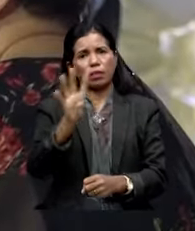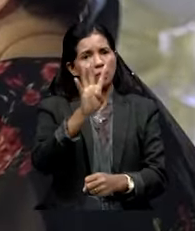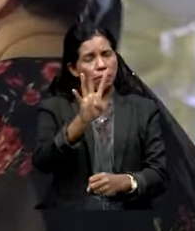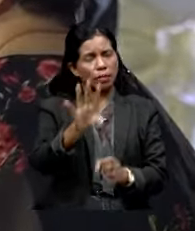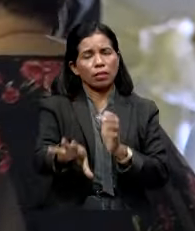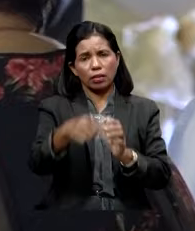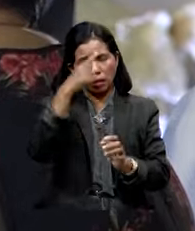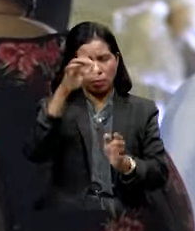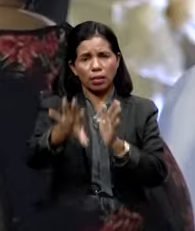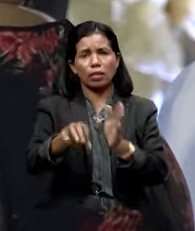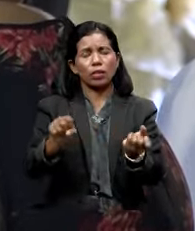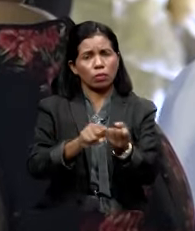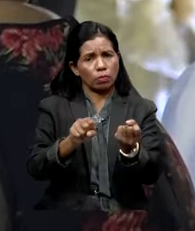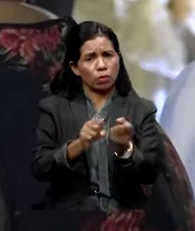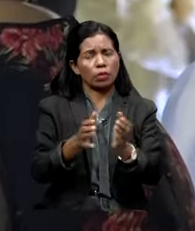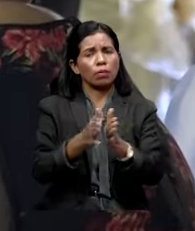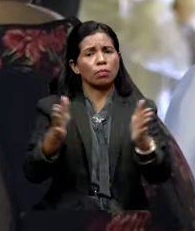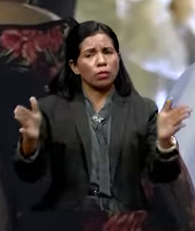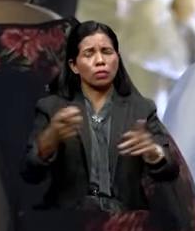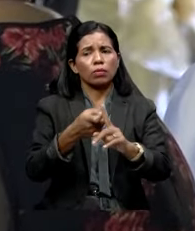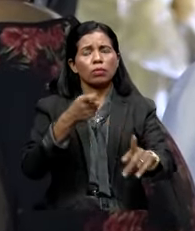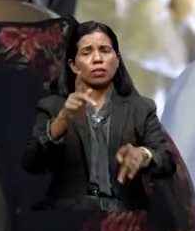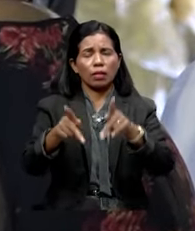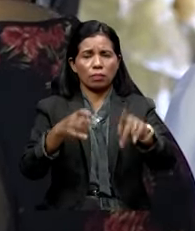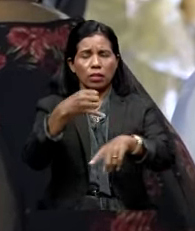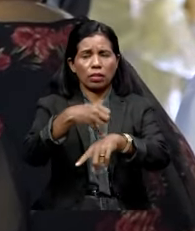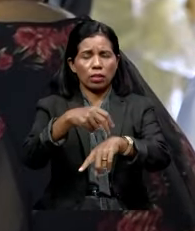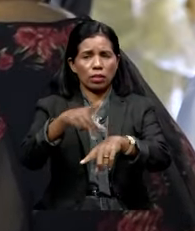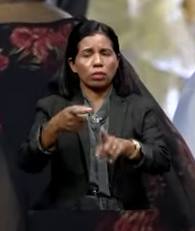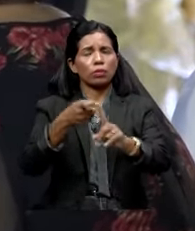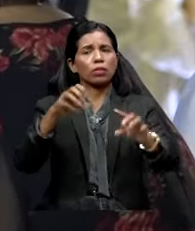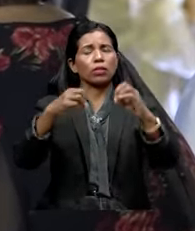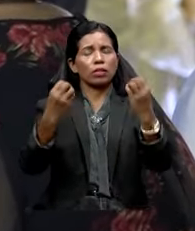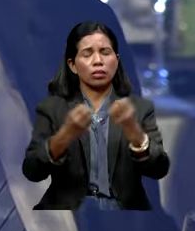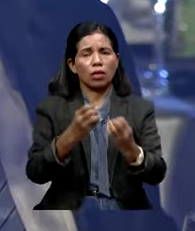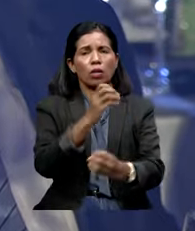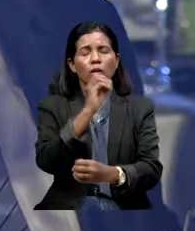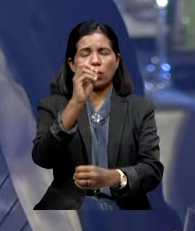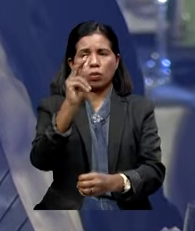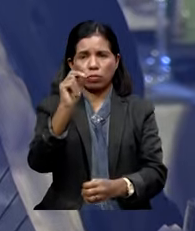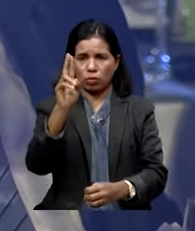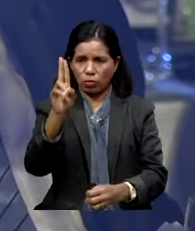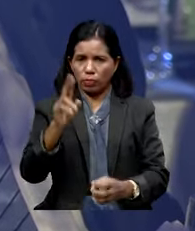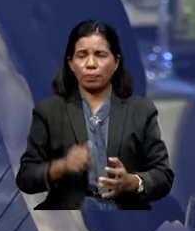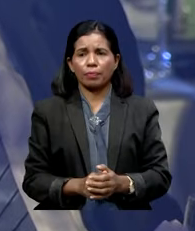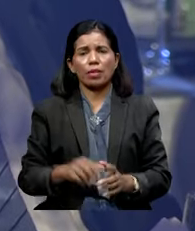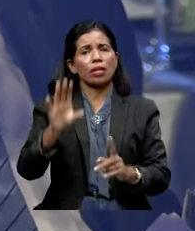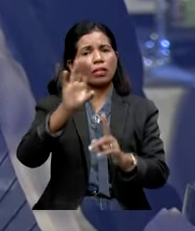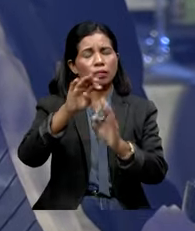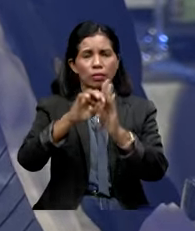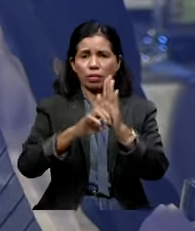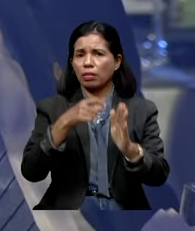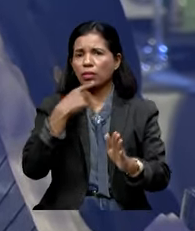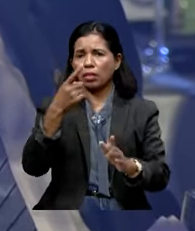retan suporta macas se comunidade internacional sira, inclui Organização Nações Unidas, KONU. Sef Estado ratou questão